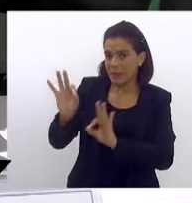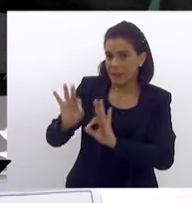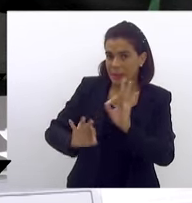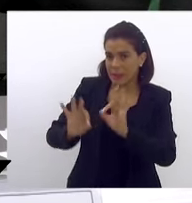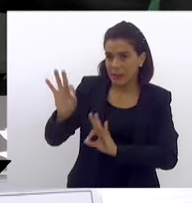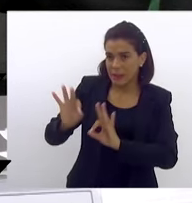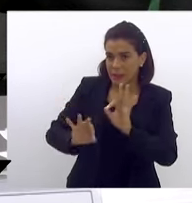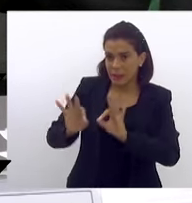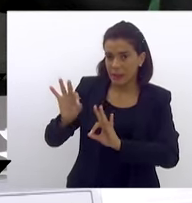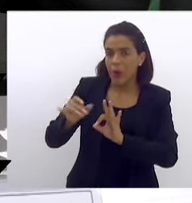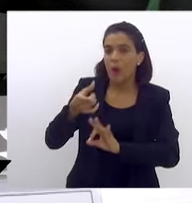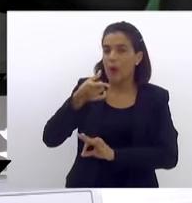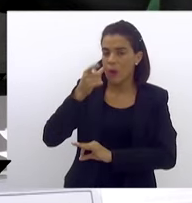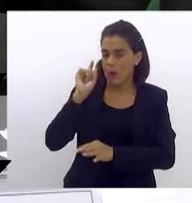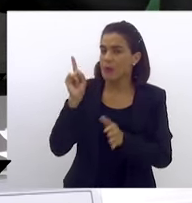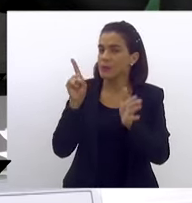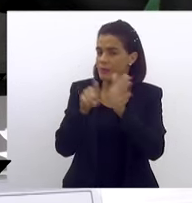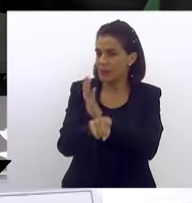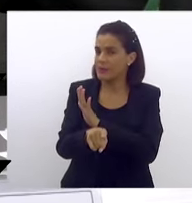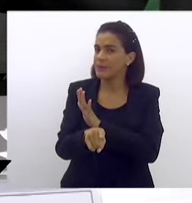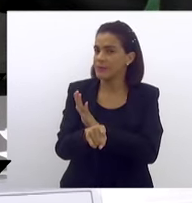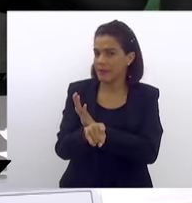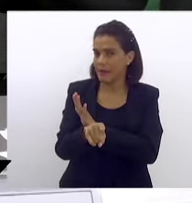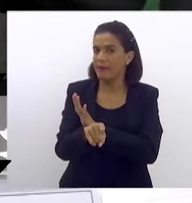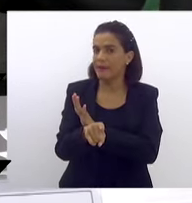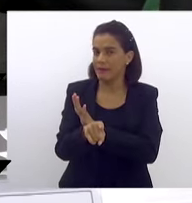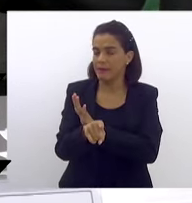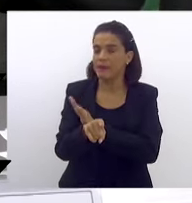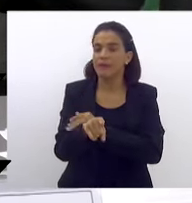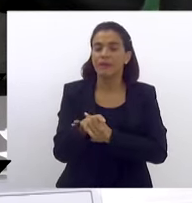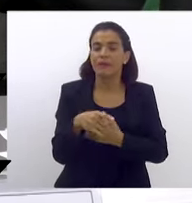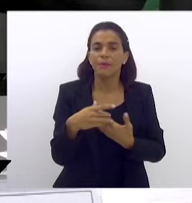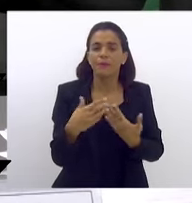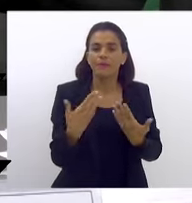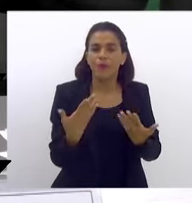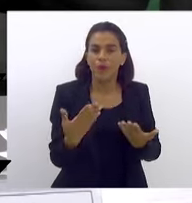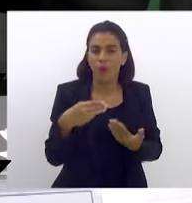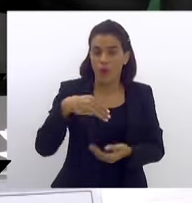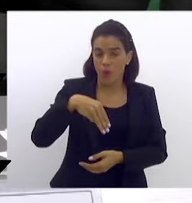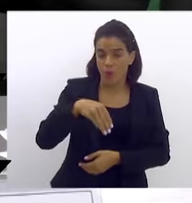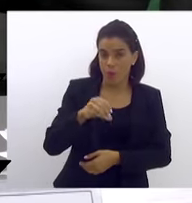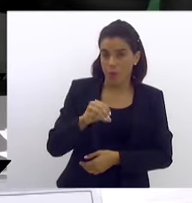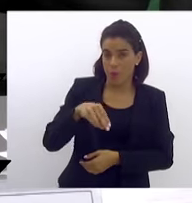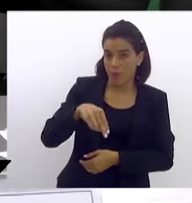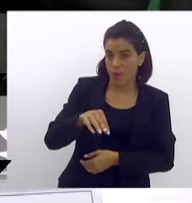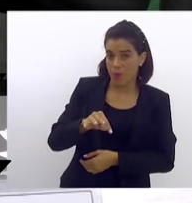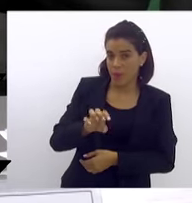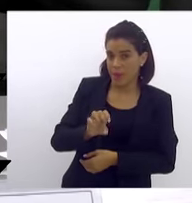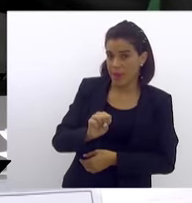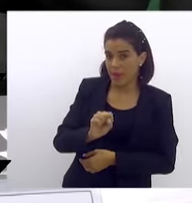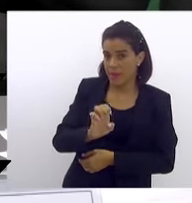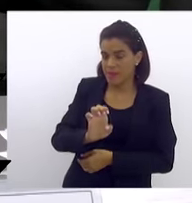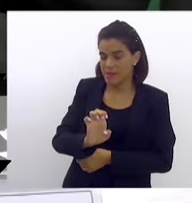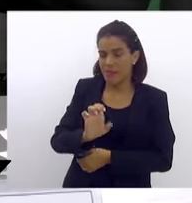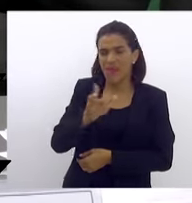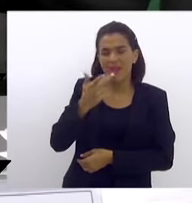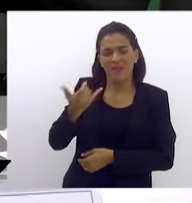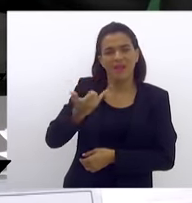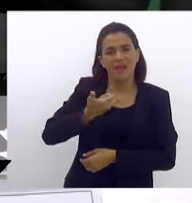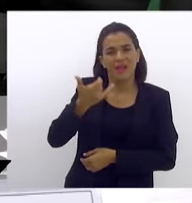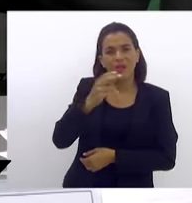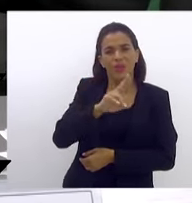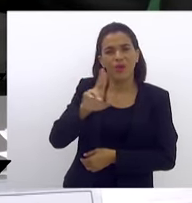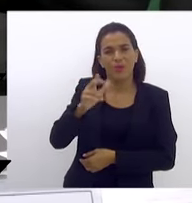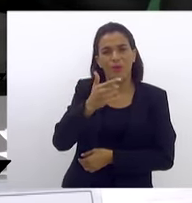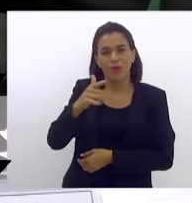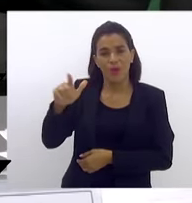construção ontem mesmo perguntei eh seria o montees e ele falou o nome de outra pessoa que eu esqueci